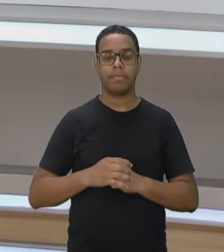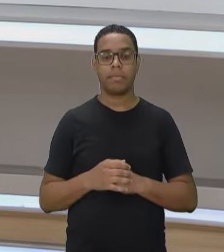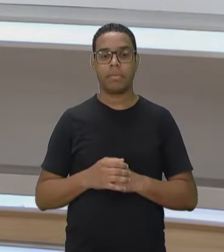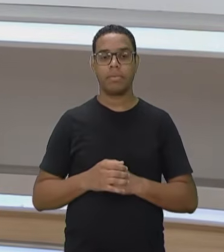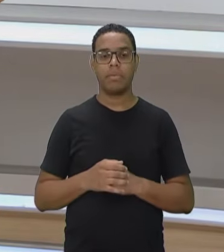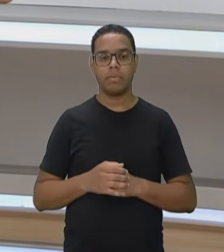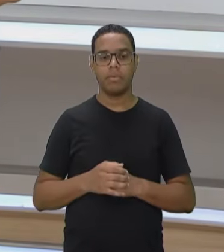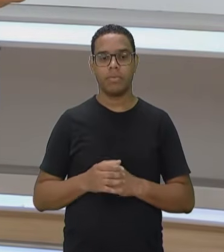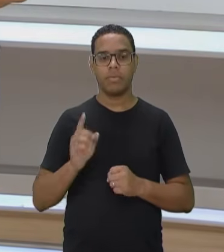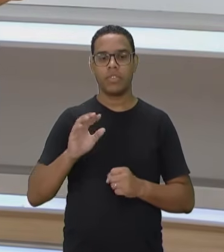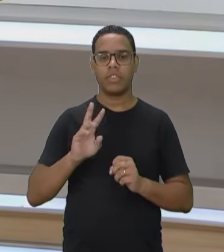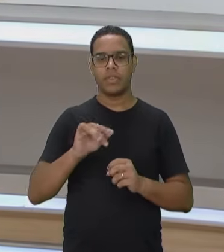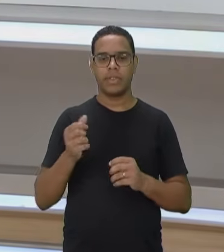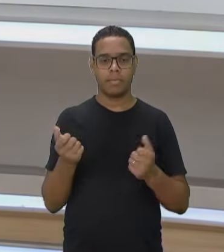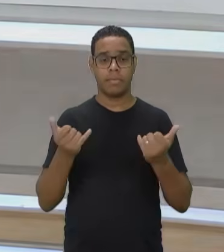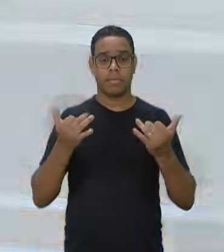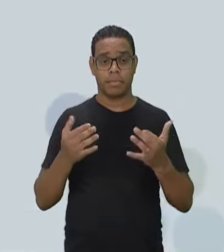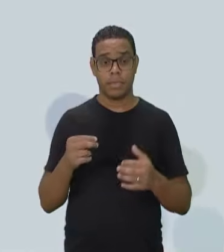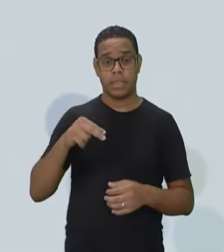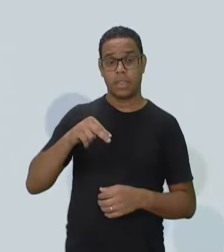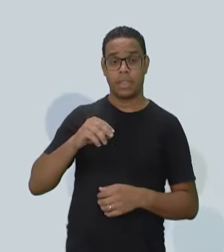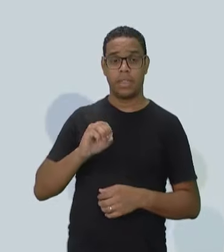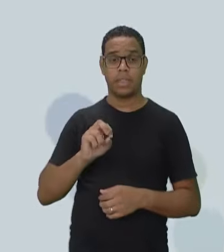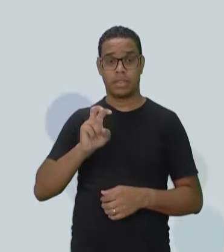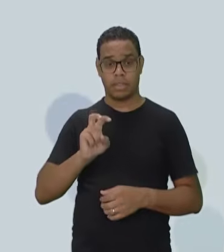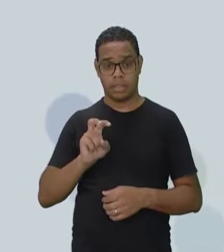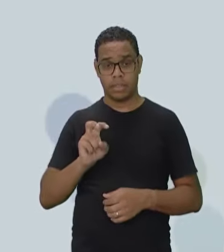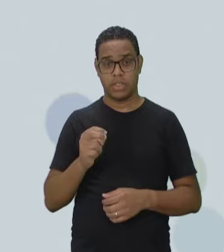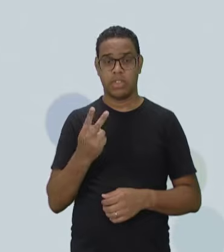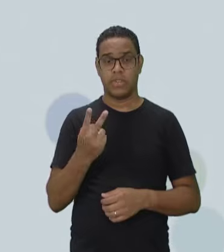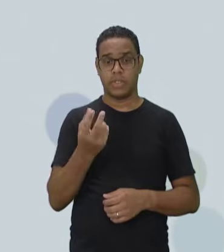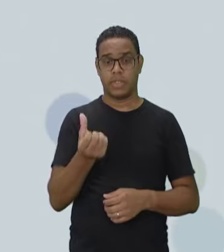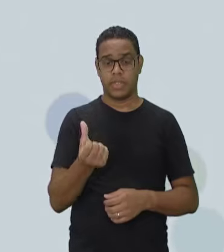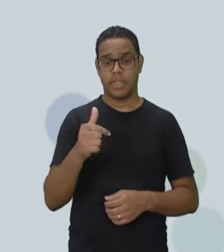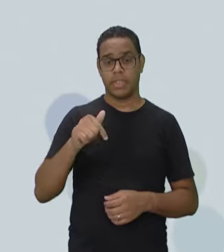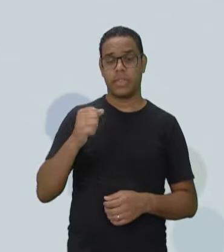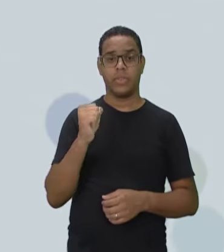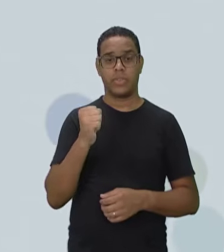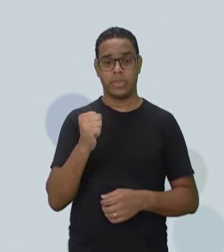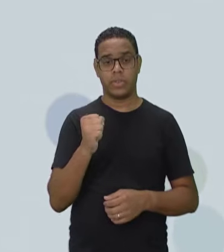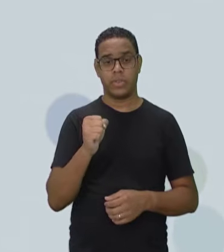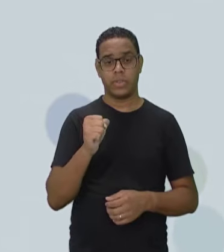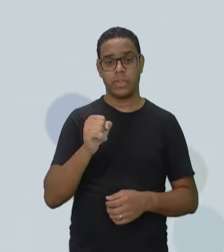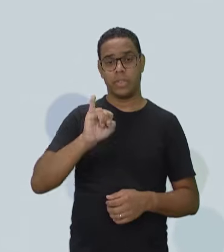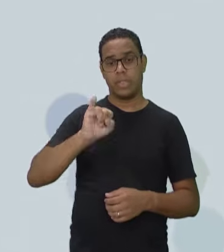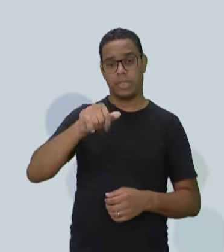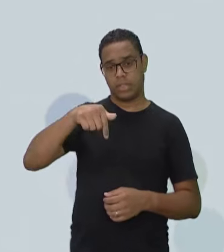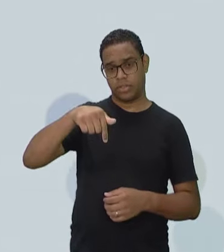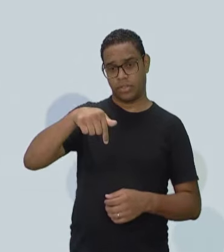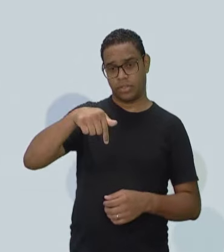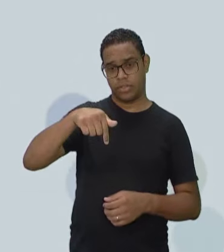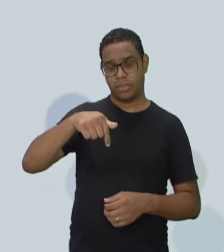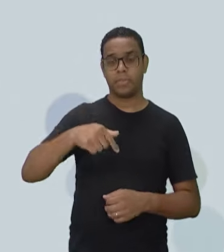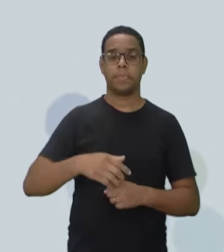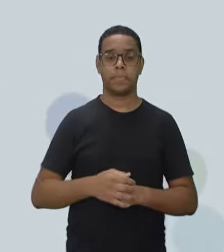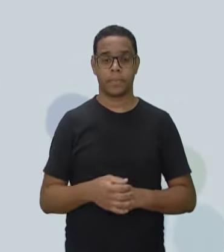vamos trabalhar com o descritor M05, 26, 78 e